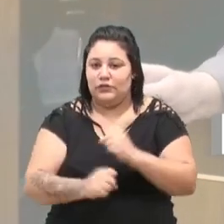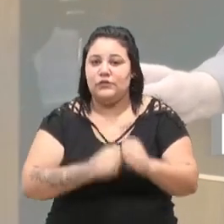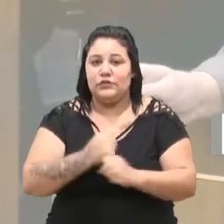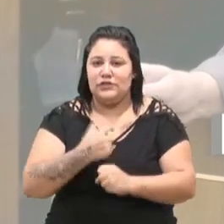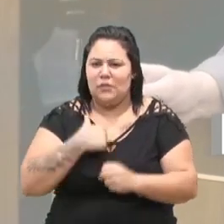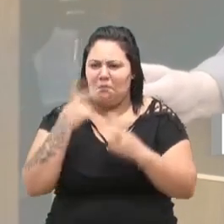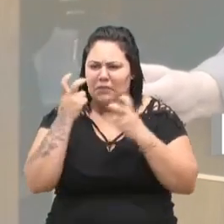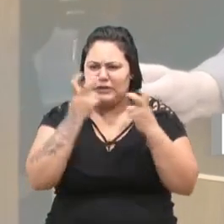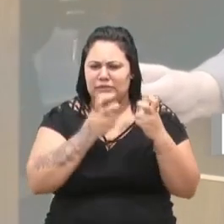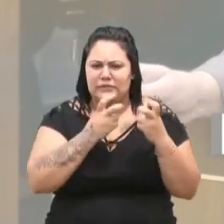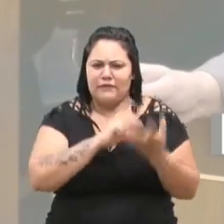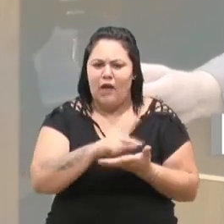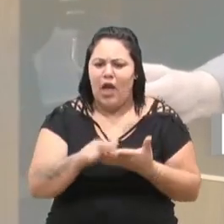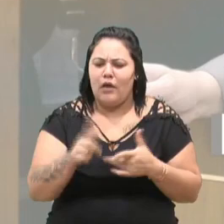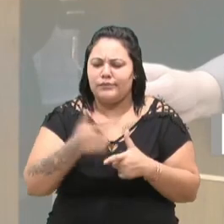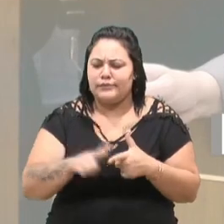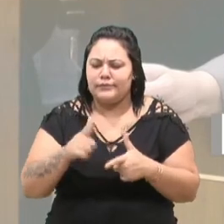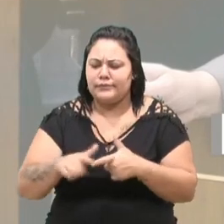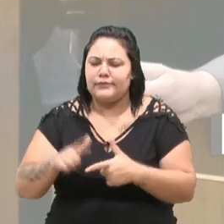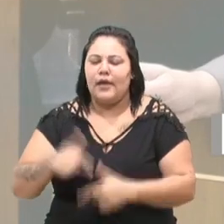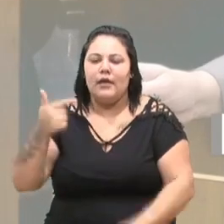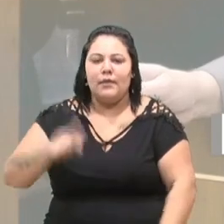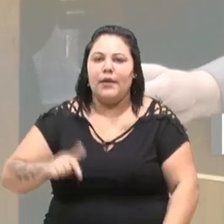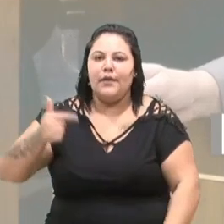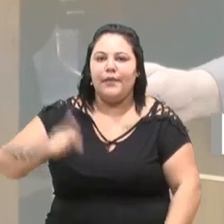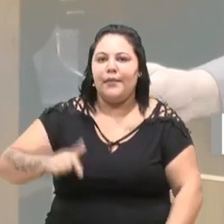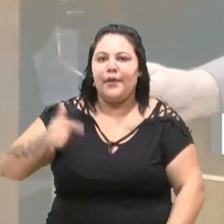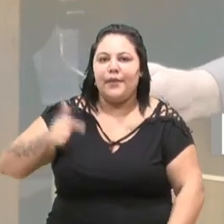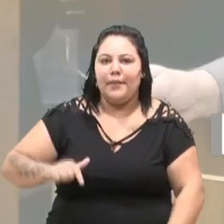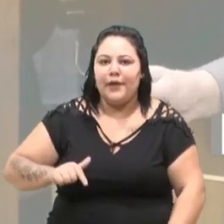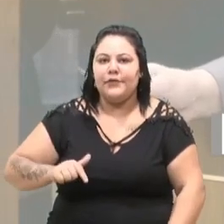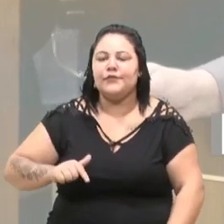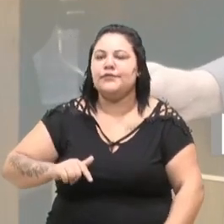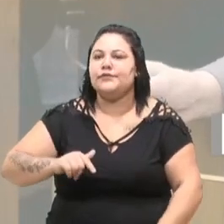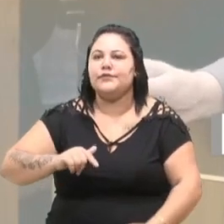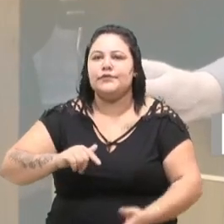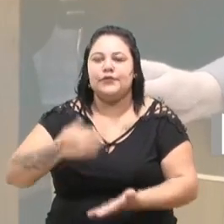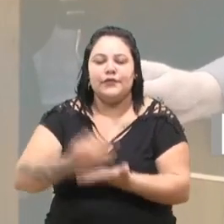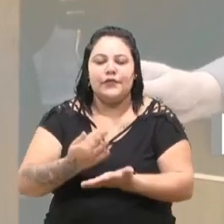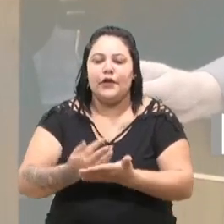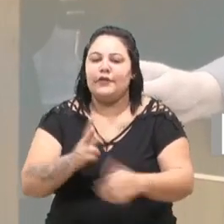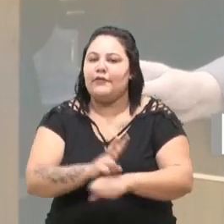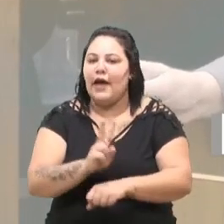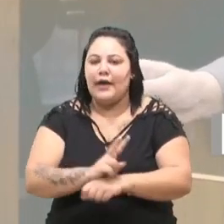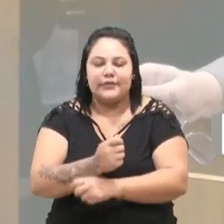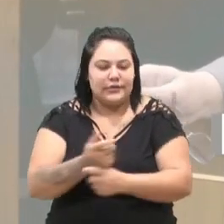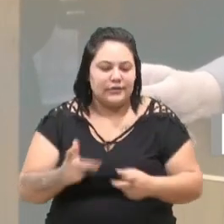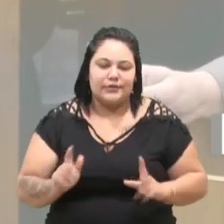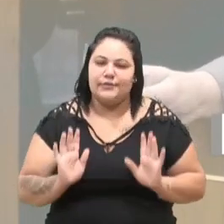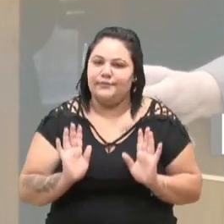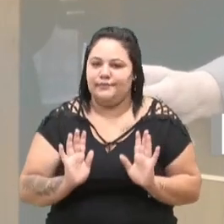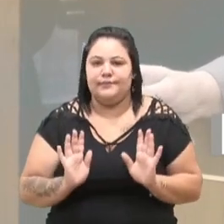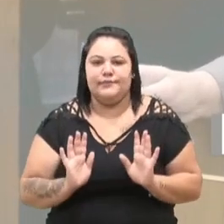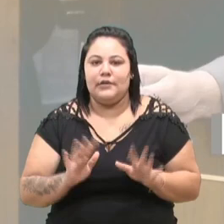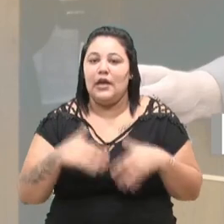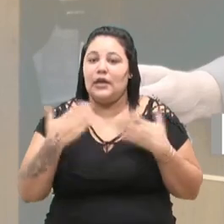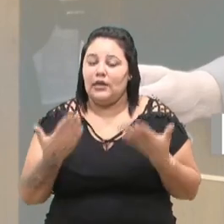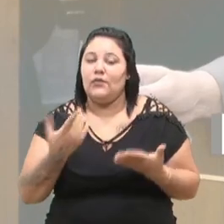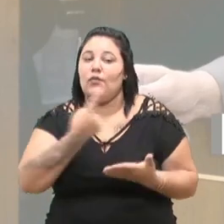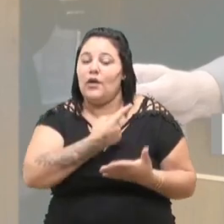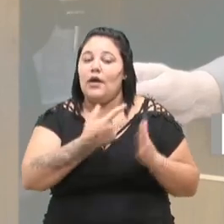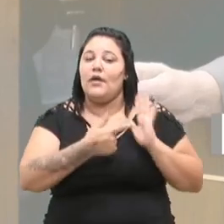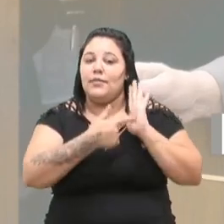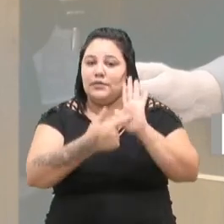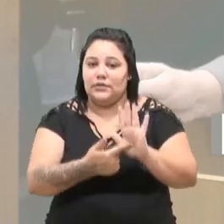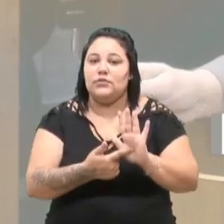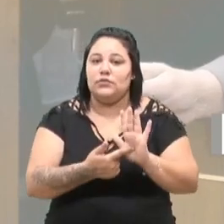se repetem na questão de educação, eu estou falando. Falta de vagas e assim por diante. Então, com essa apresentação